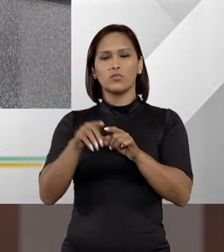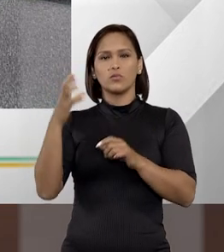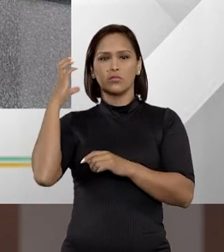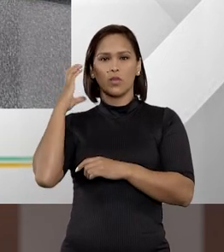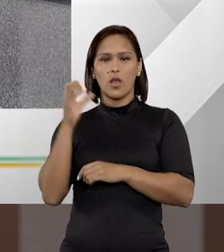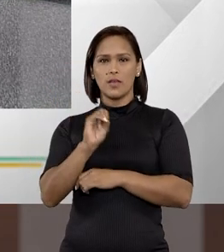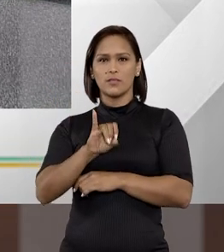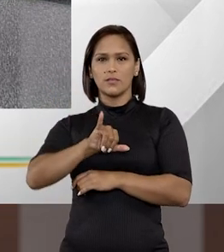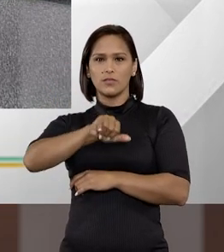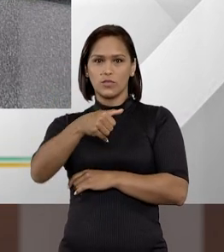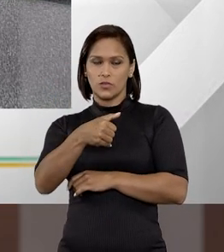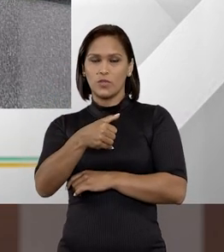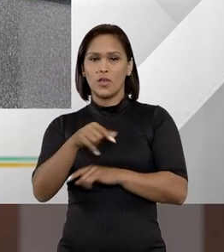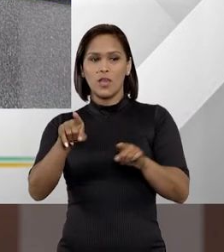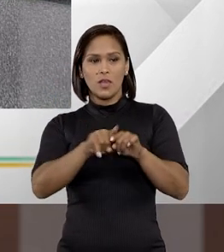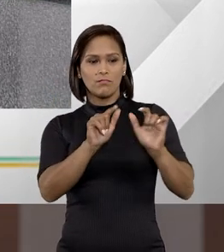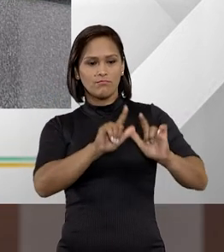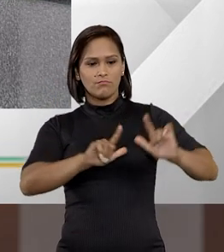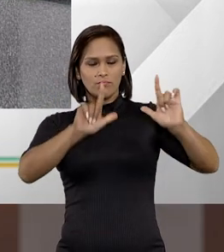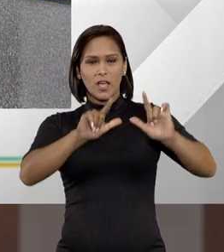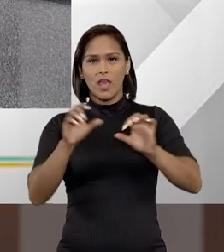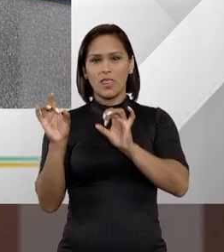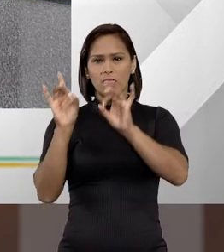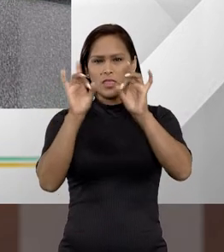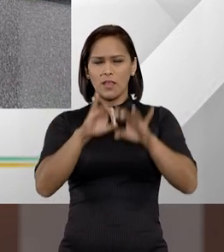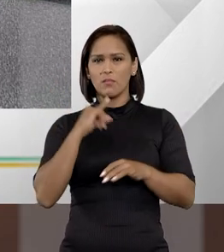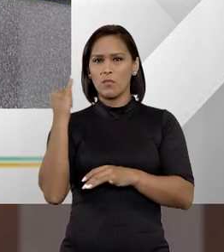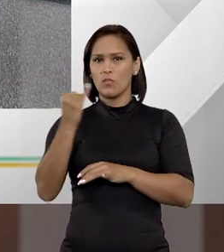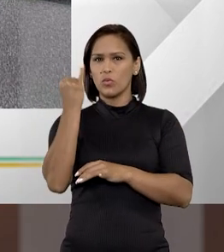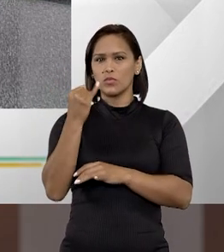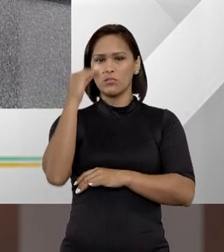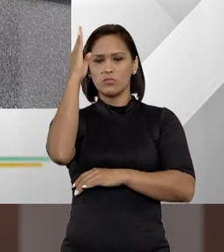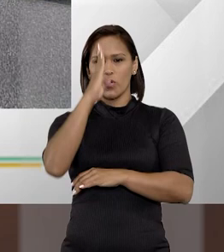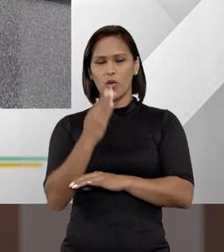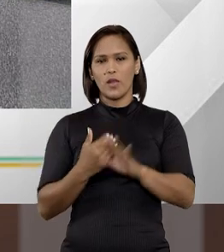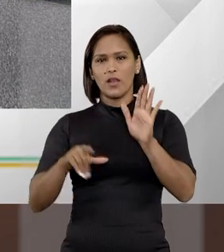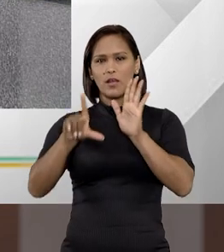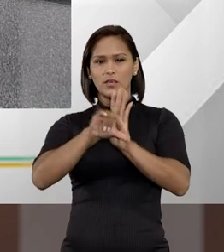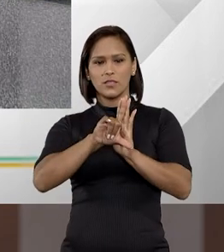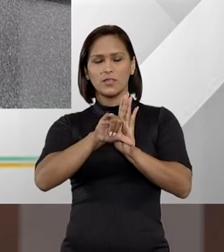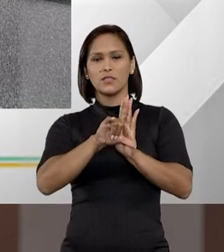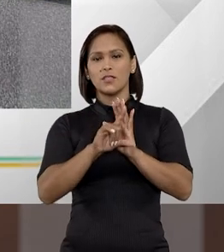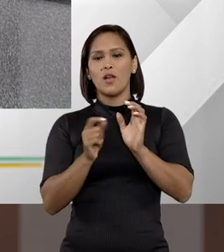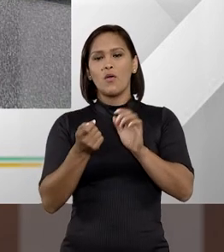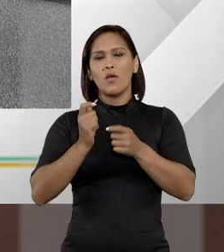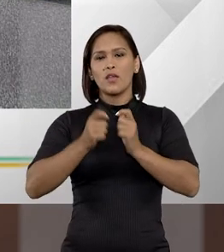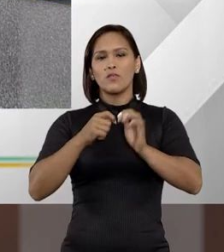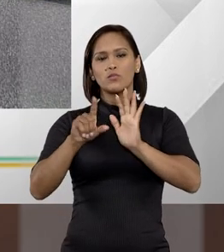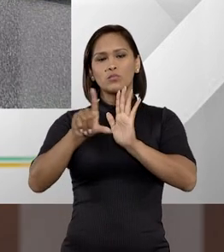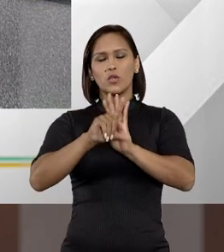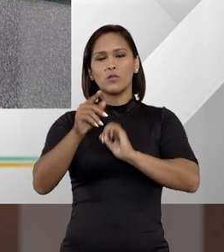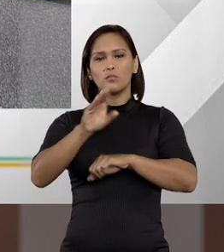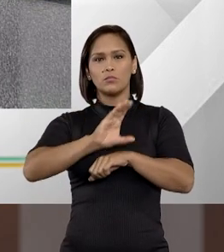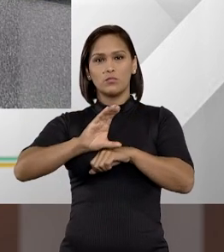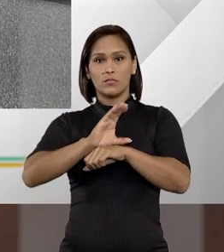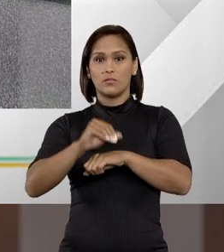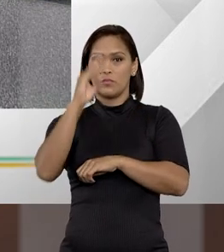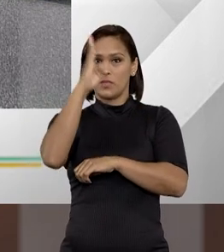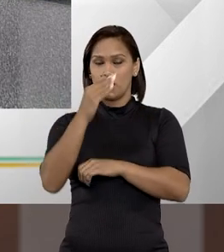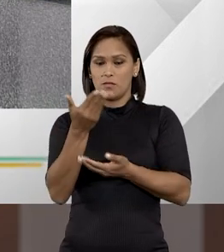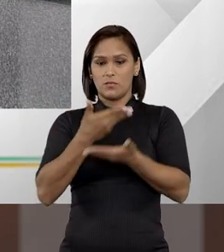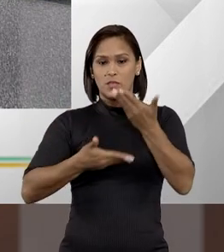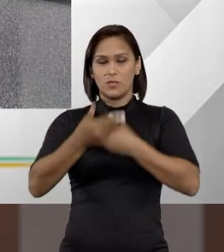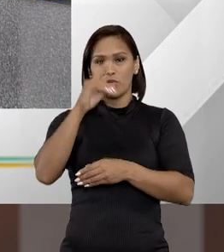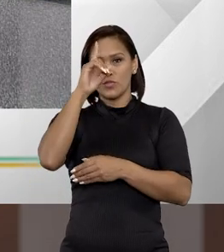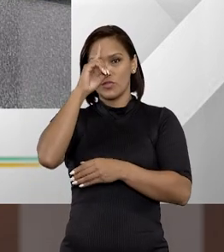Superior Tribunal de Justiça, que traz a debate temas de grande relevância da legislação infraconstitucional brasileira e que